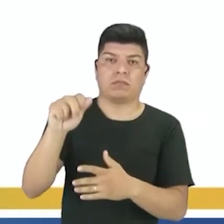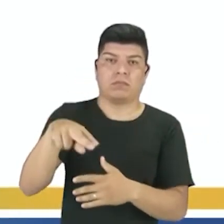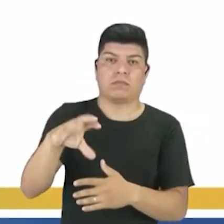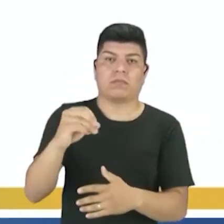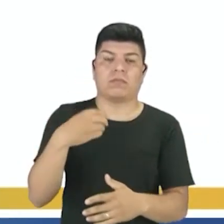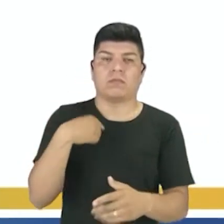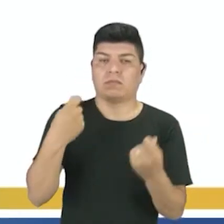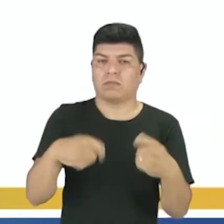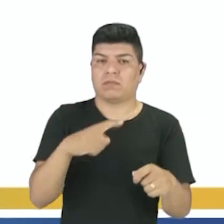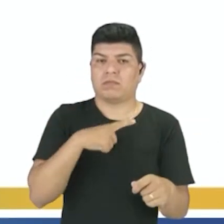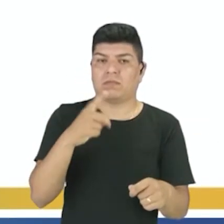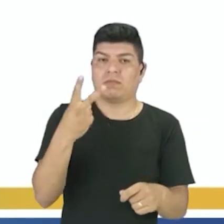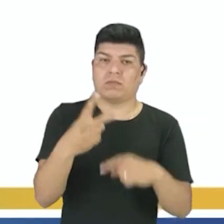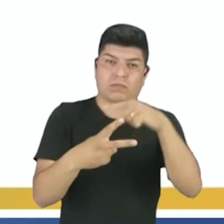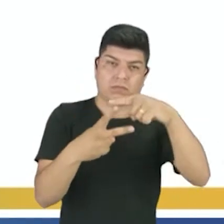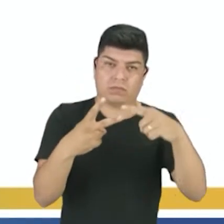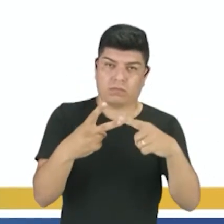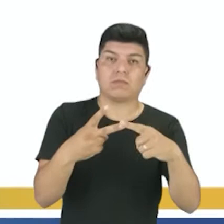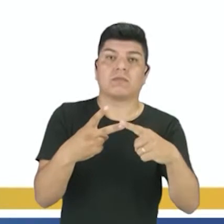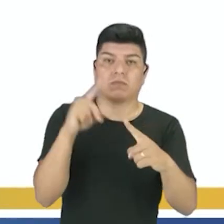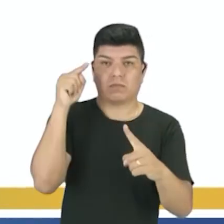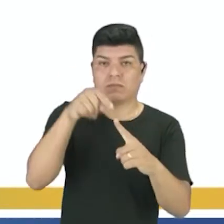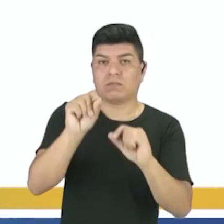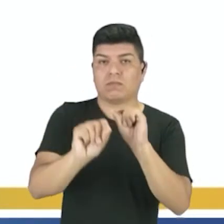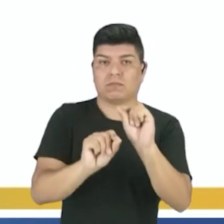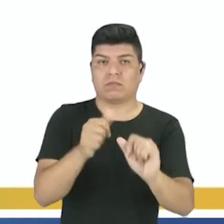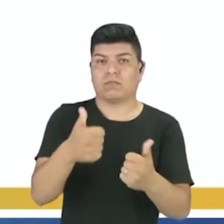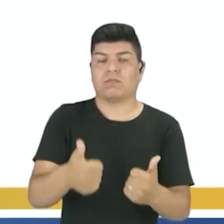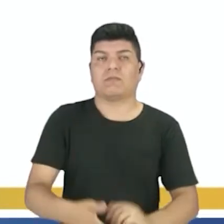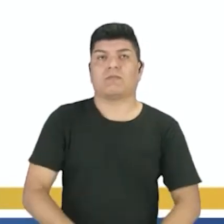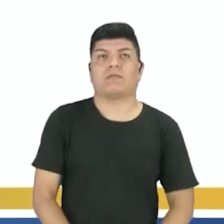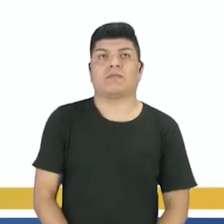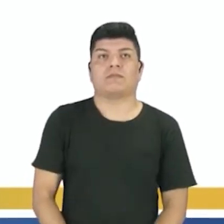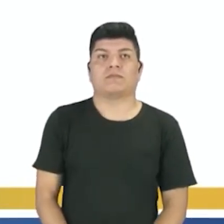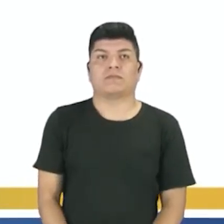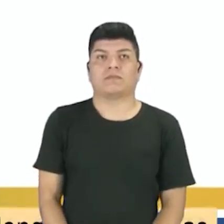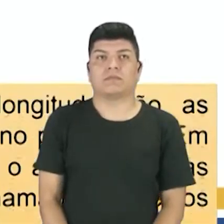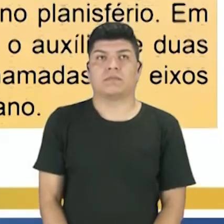eu ter duas direções de referência, certinho?